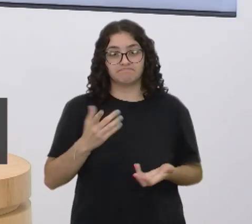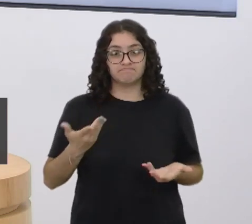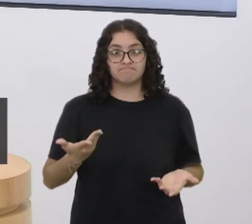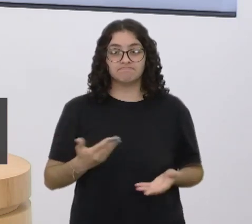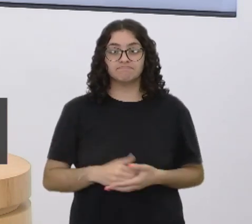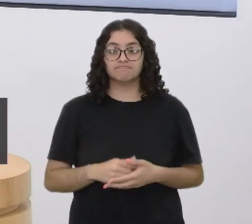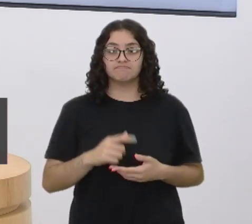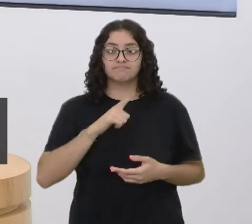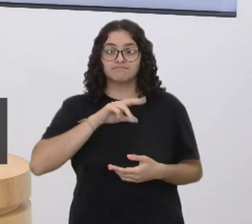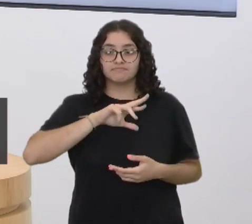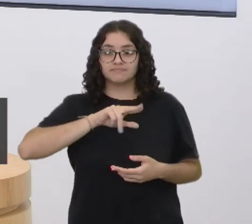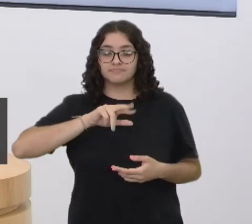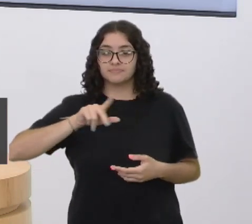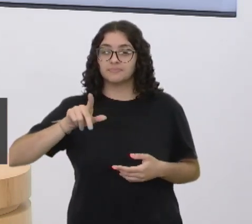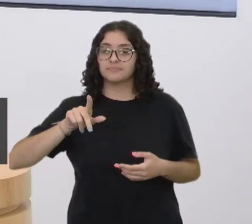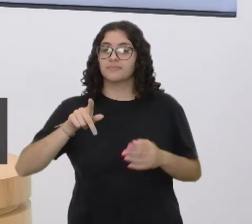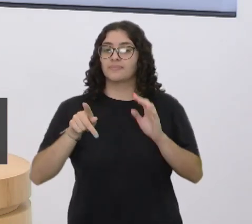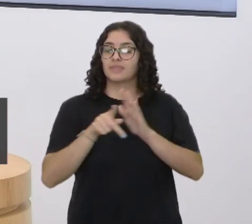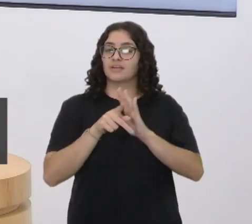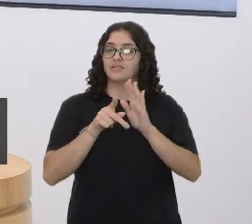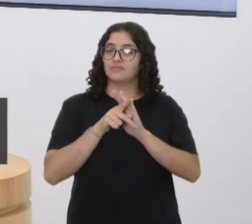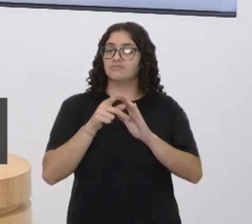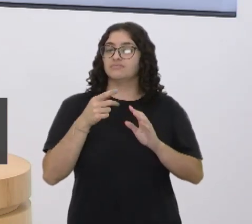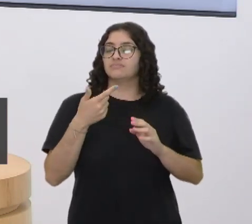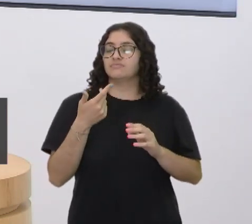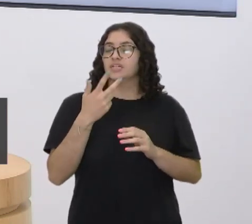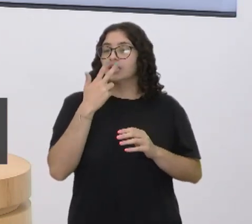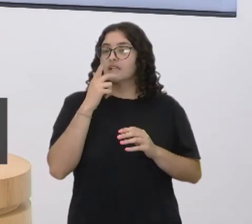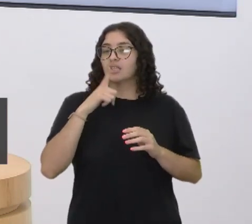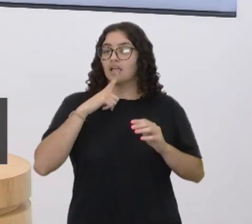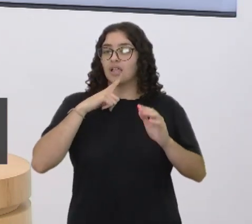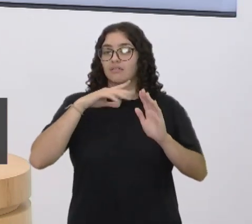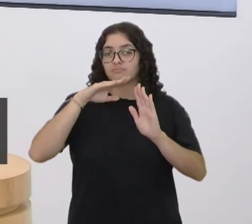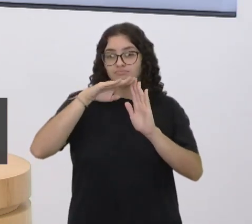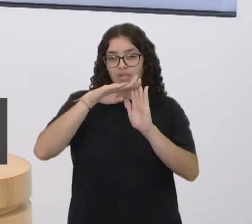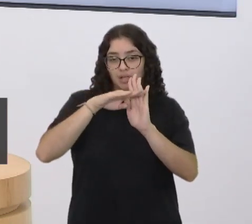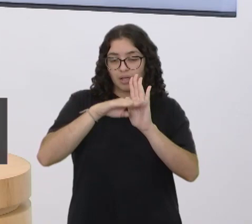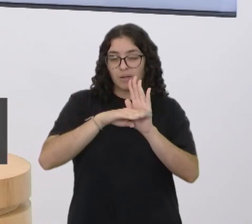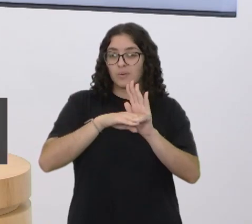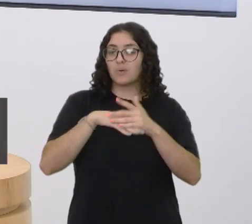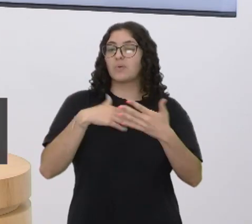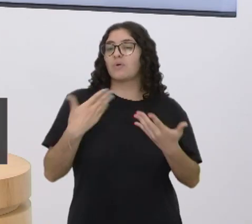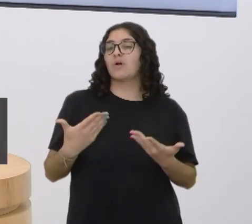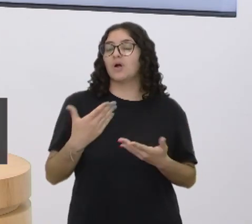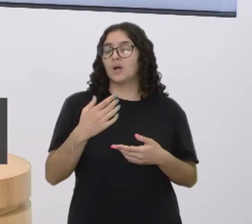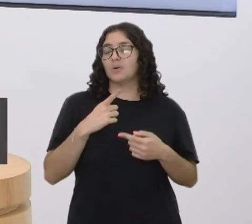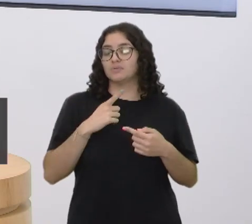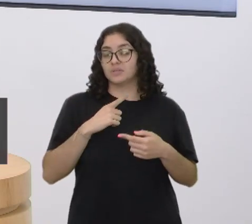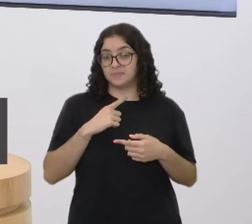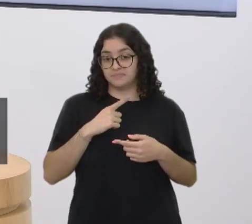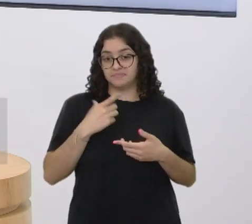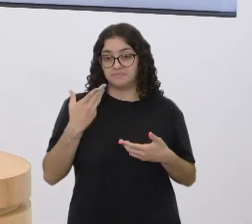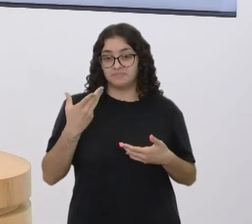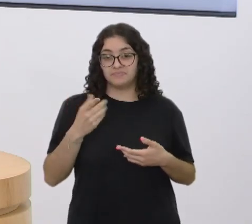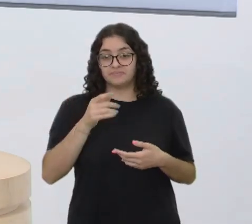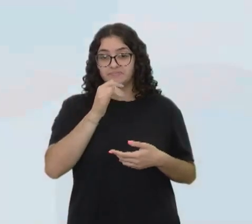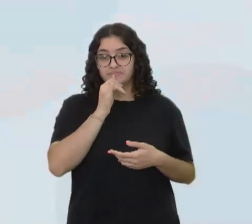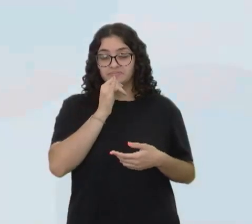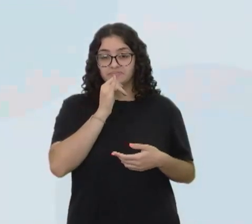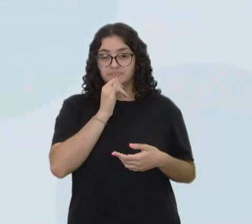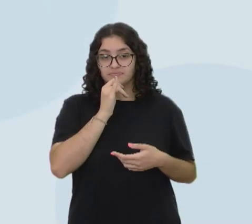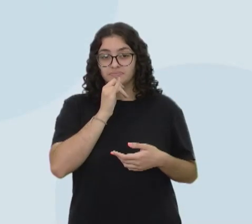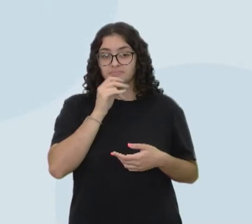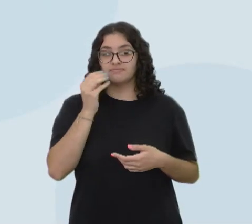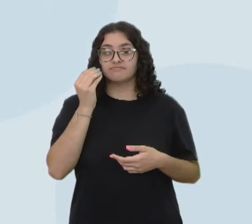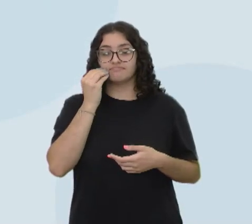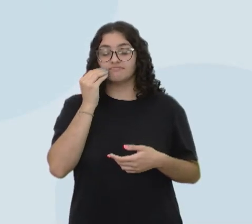Os serviços ecossistêmicos, eles também são categorizados por quais são esses tipos de serviço. Então, vai aparecer aqui